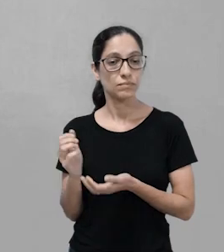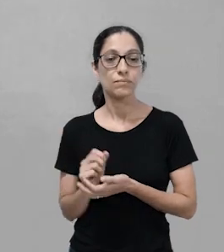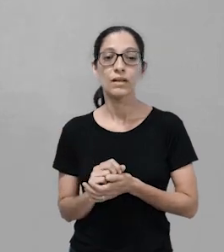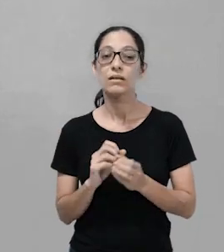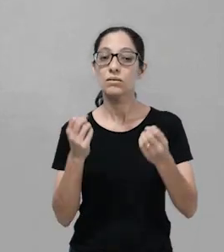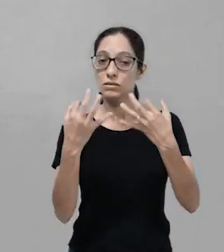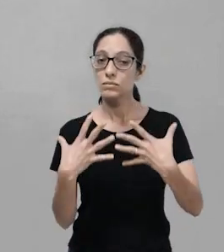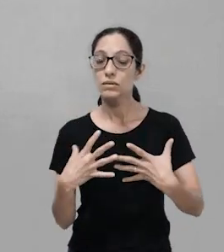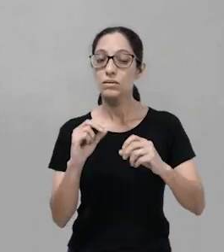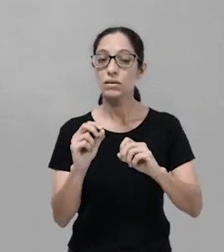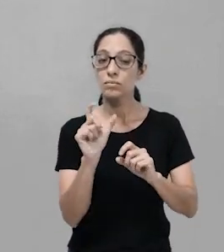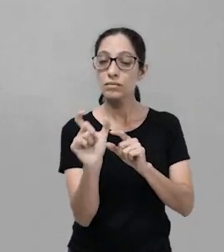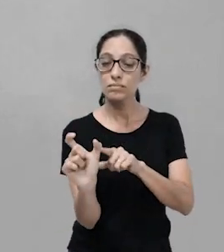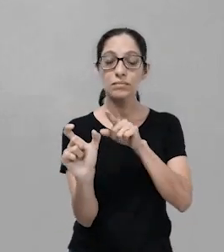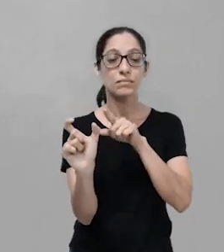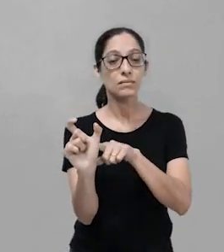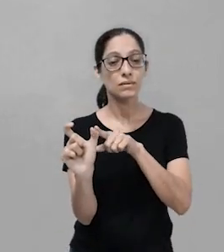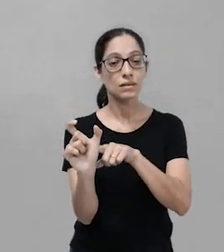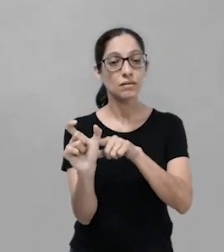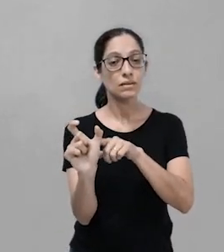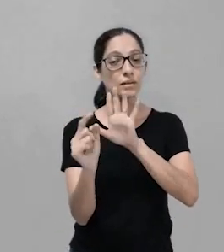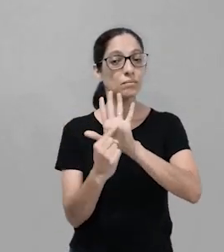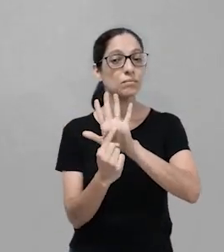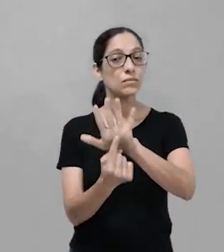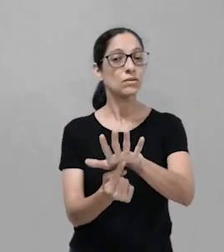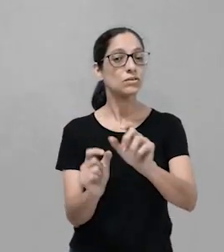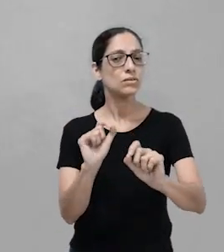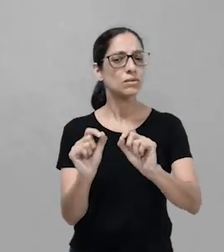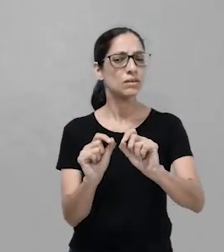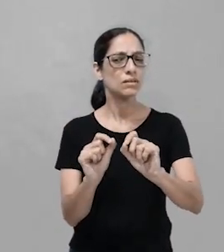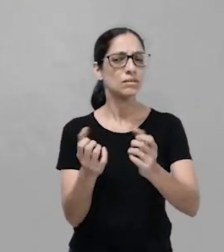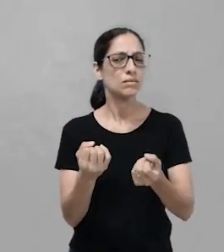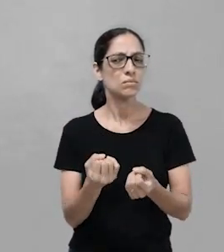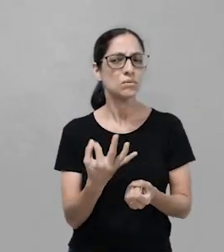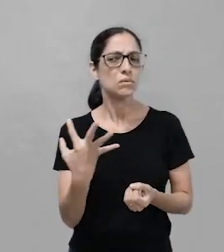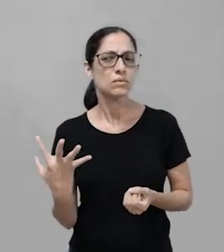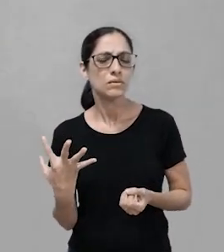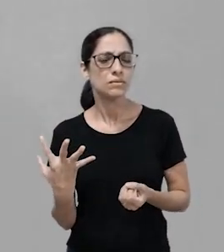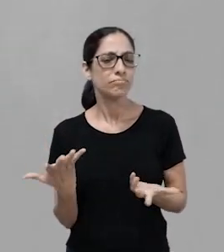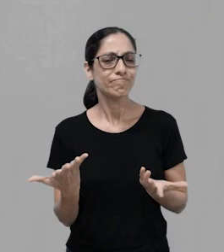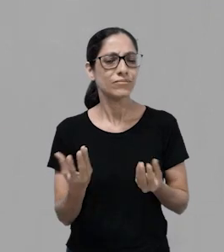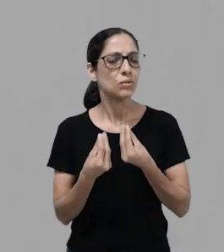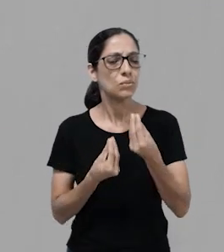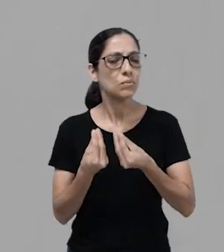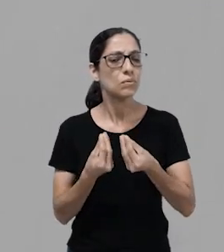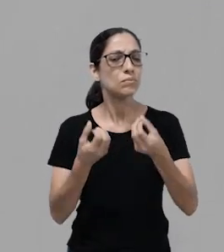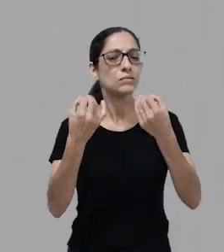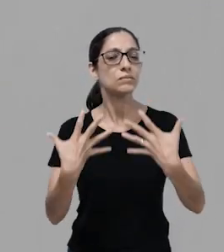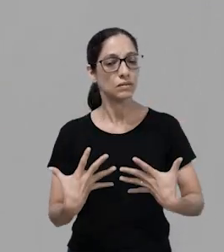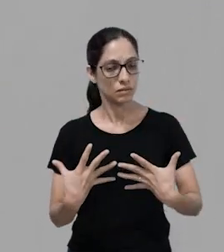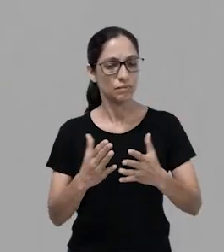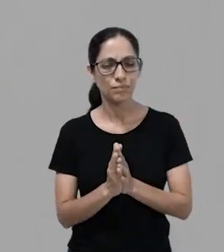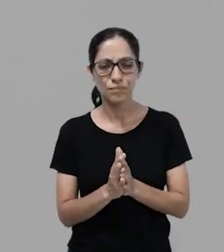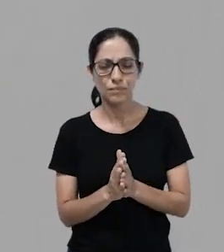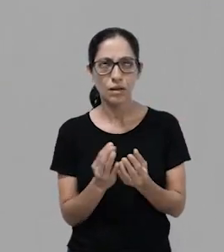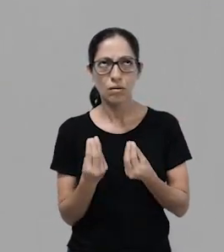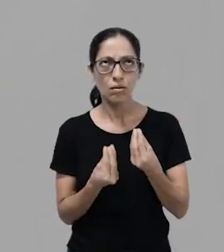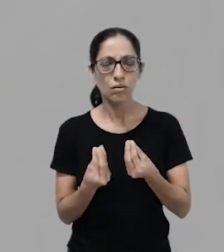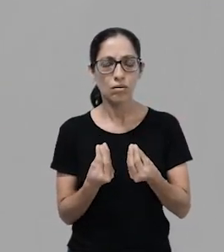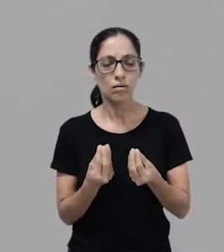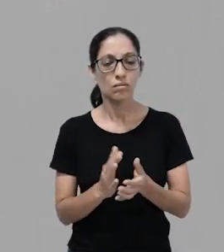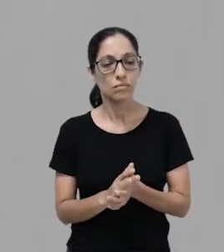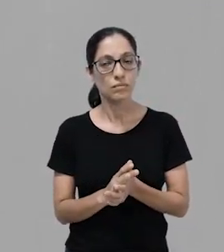element. Então, ele é uma palavra que se refere a algo não específico. Tá? Como assim,